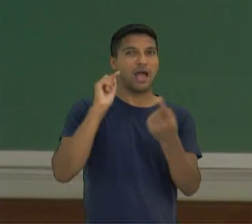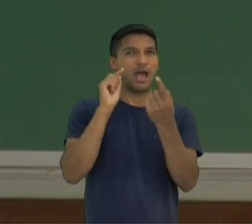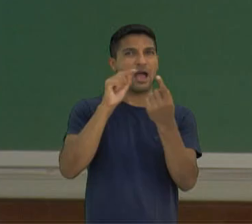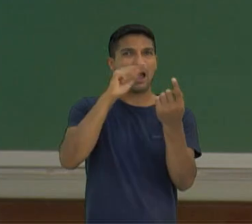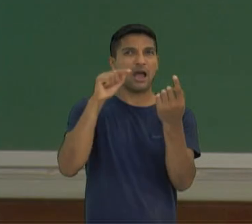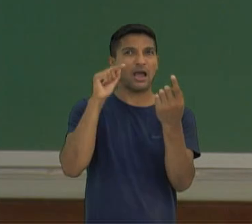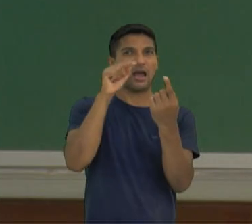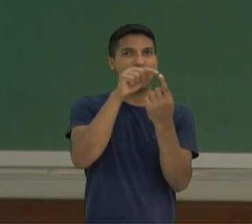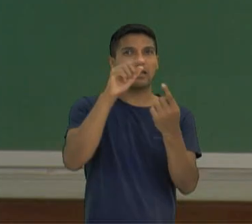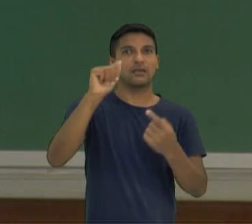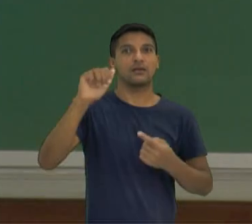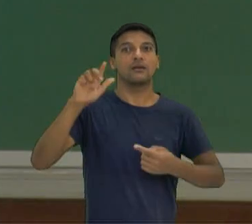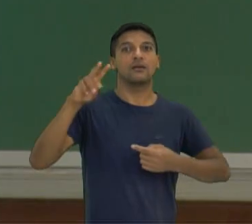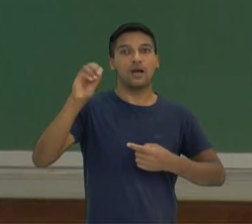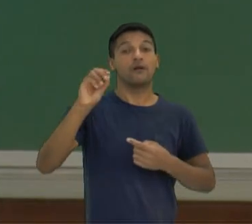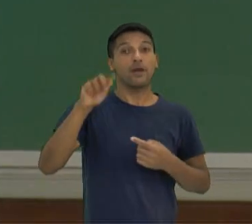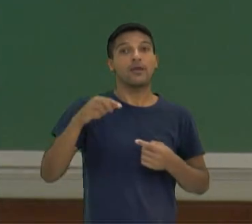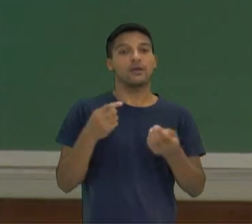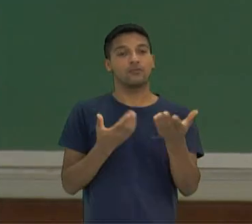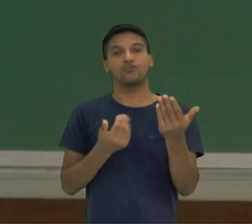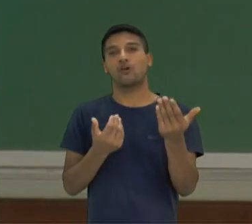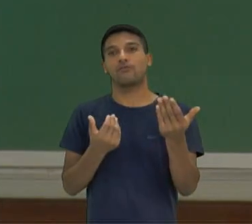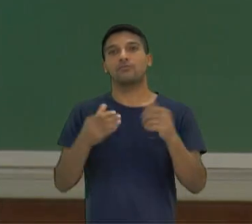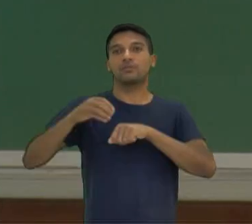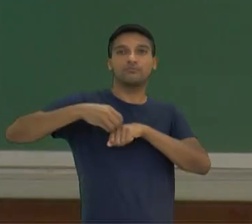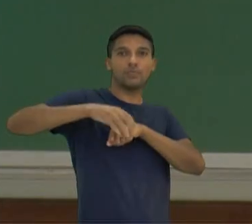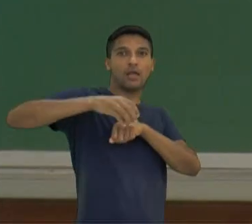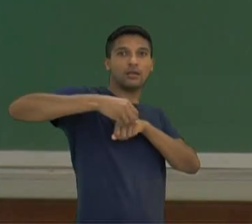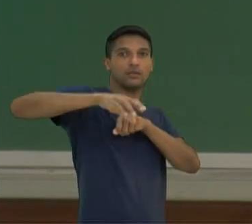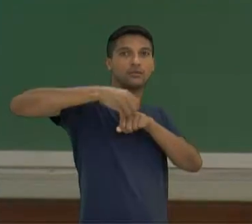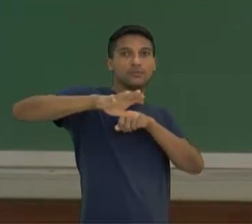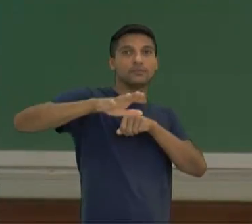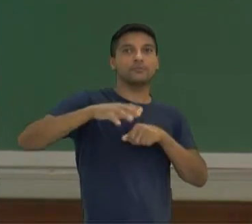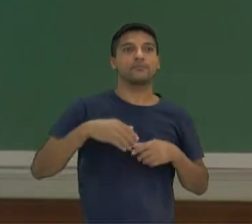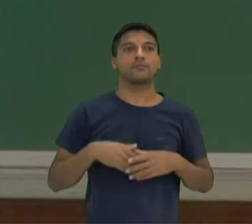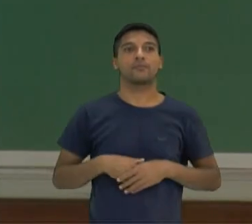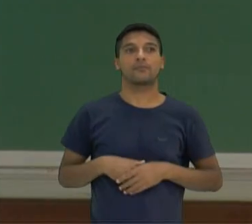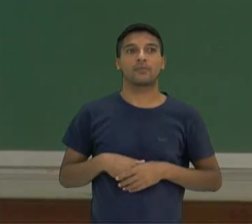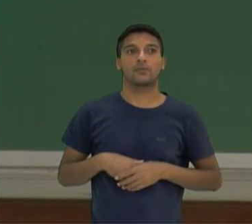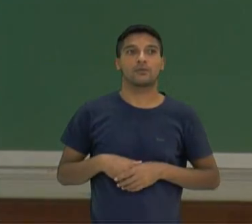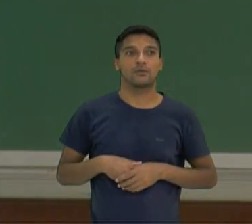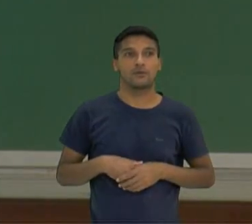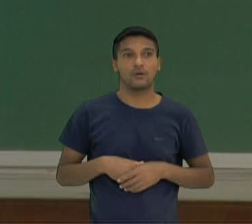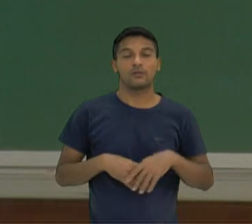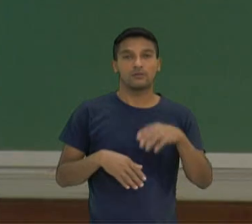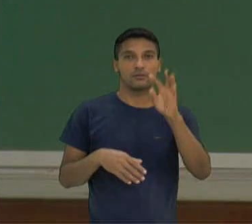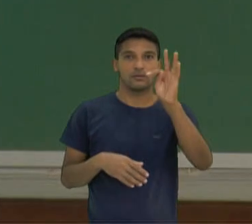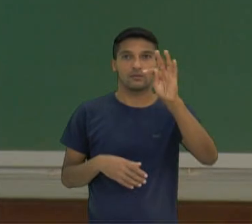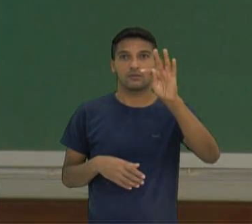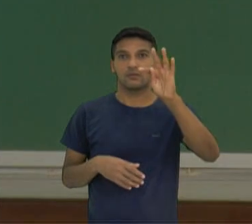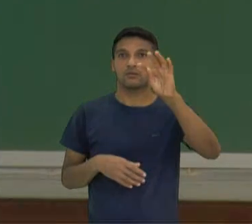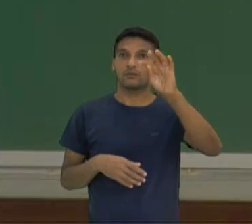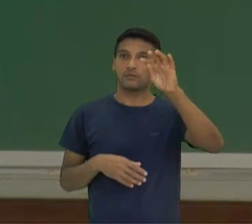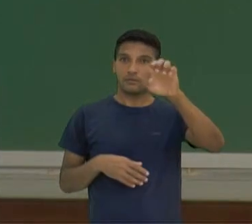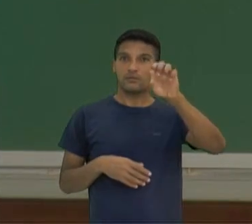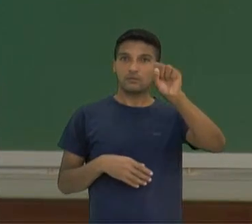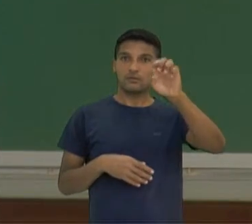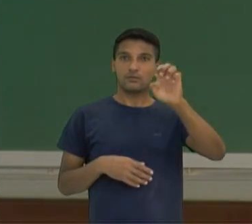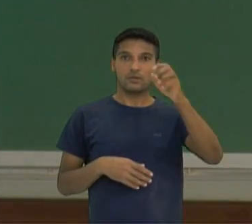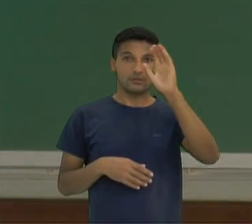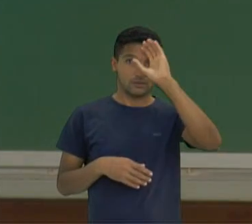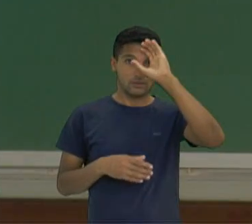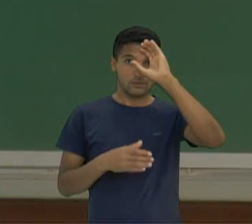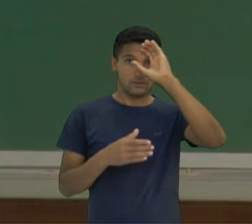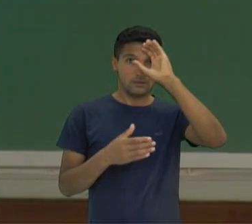indicação da tese que o Fernando Aguiar defende. Temos também algumas informações biográficas, como que